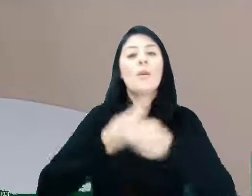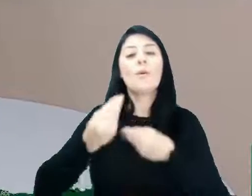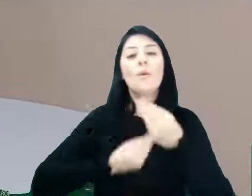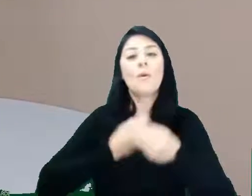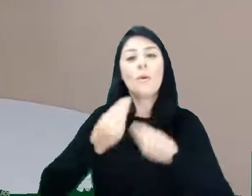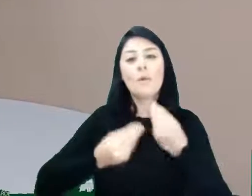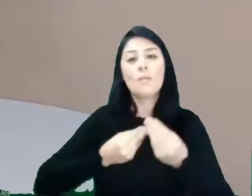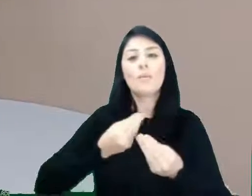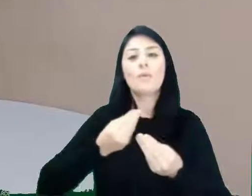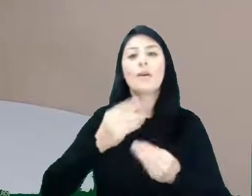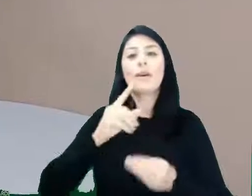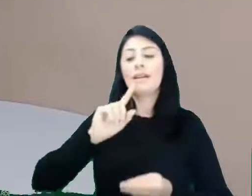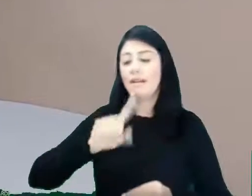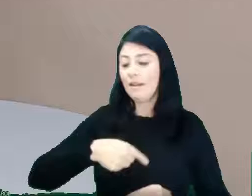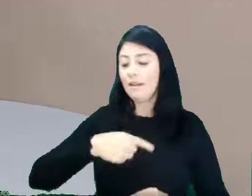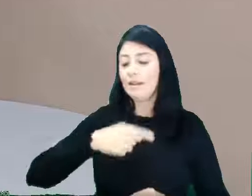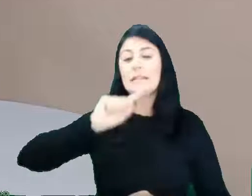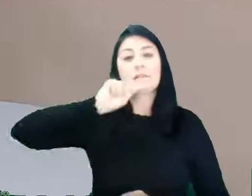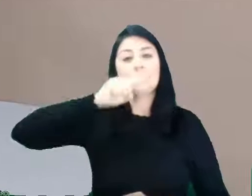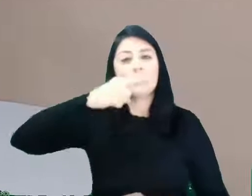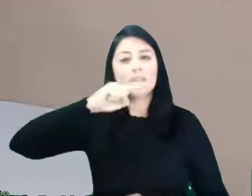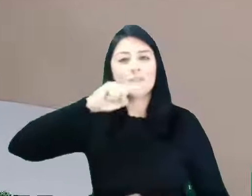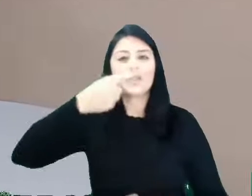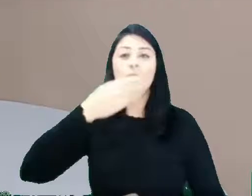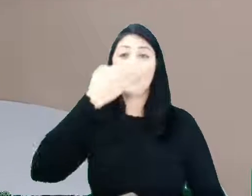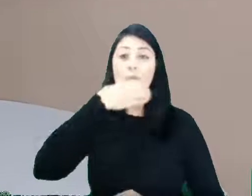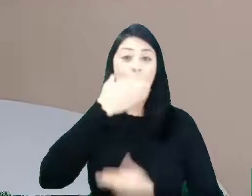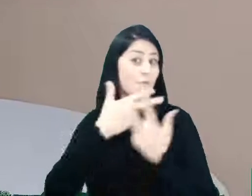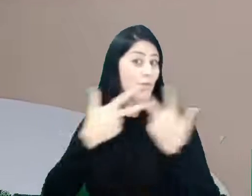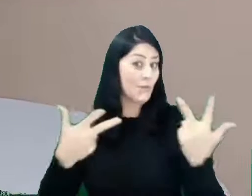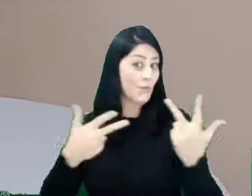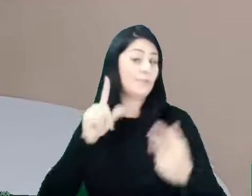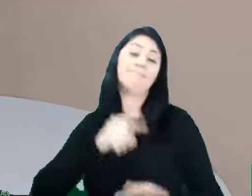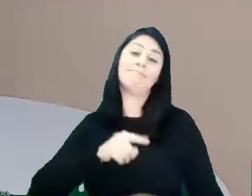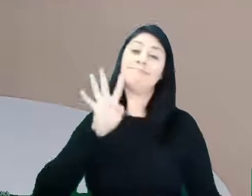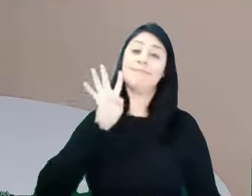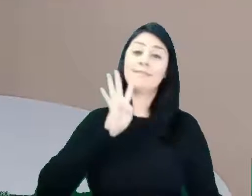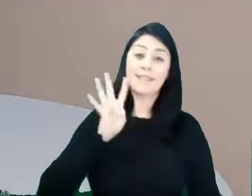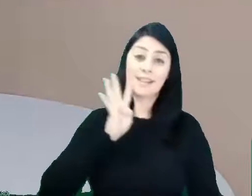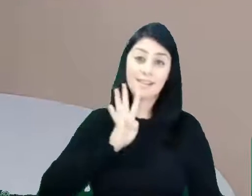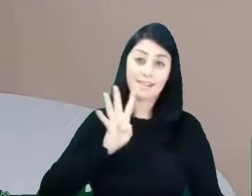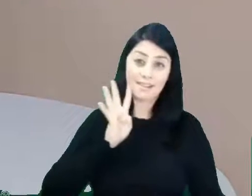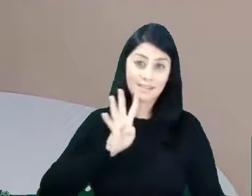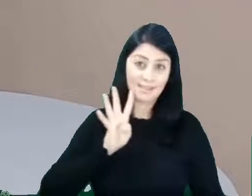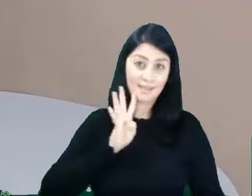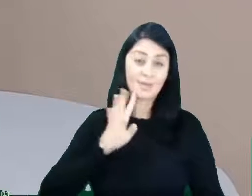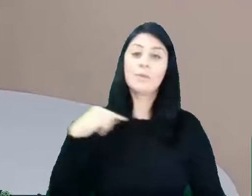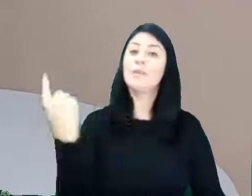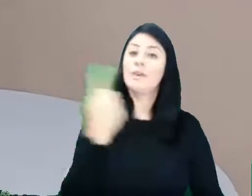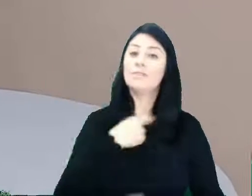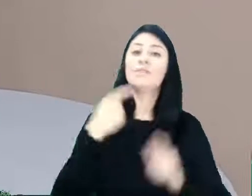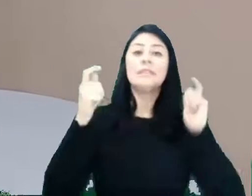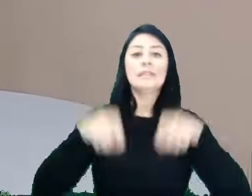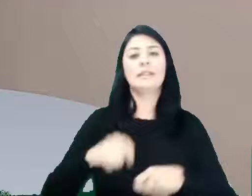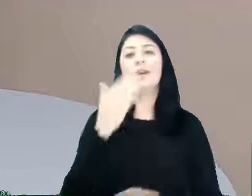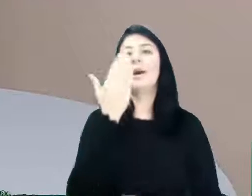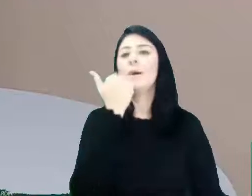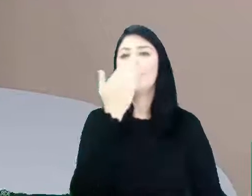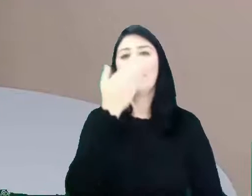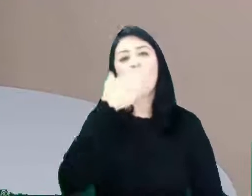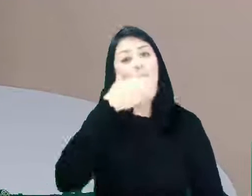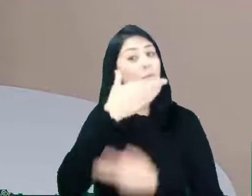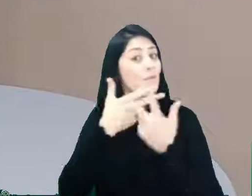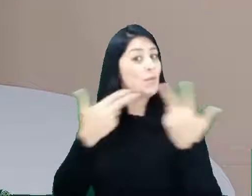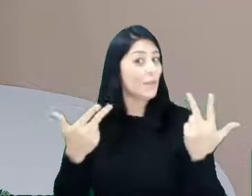espetinho de fruta. É uma dica bem divertida para a gente